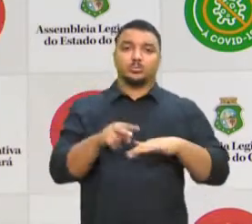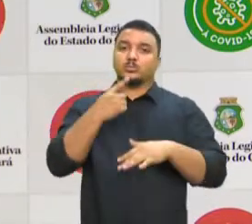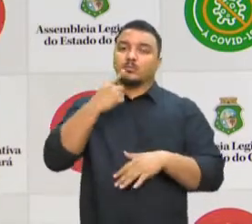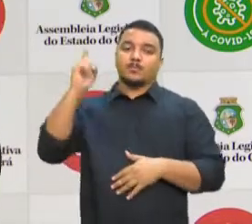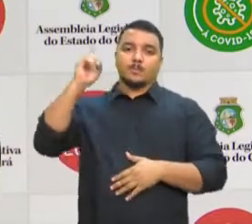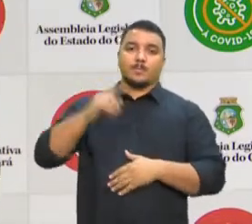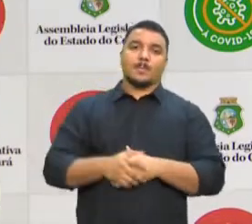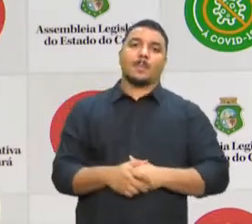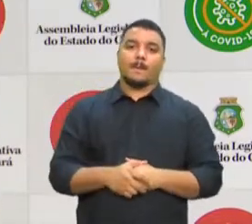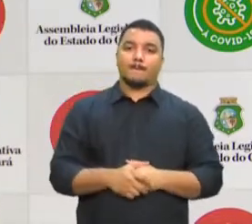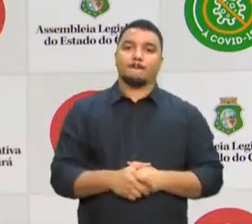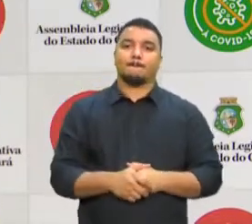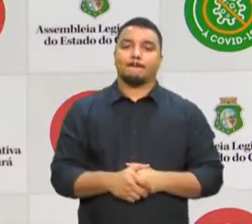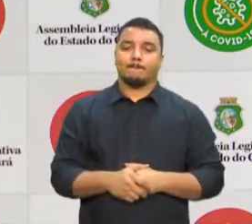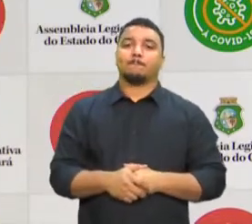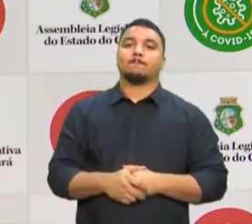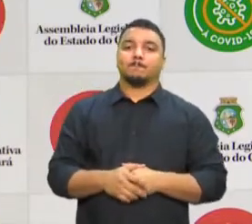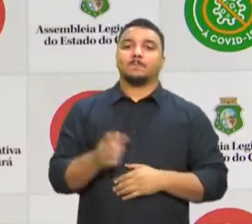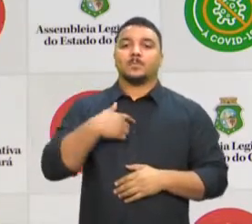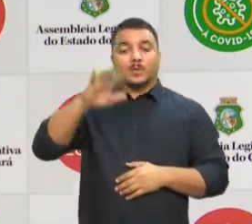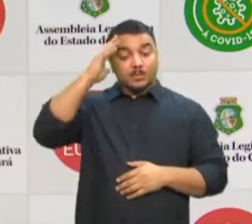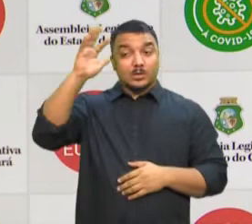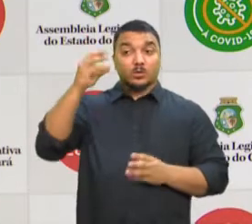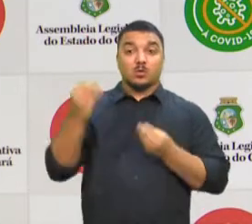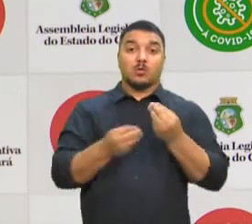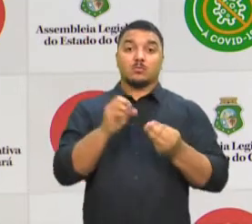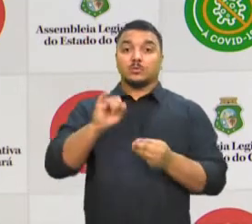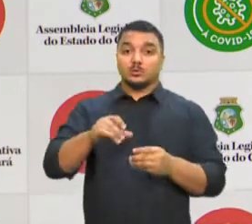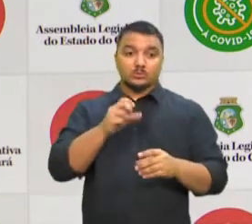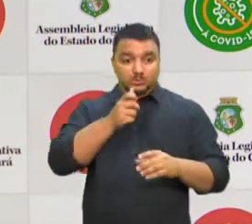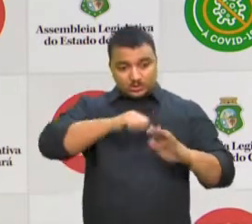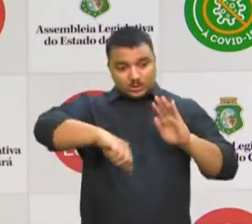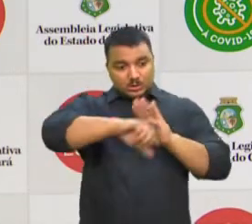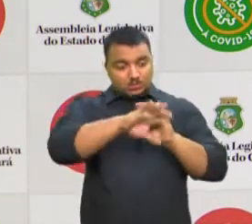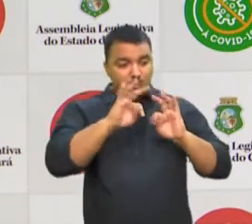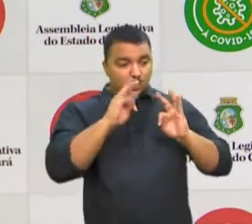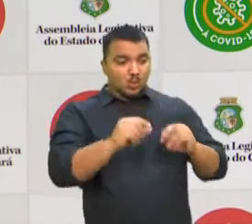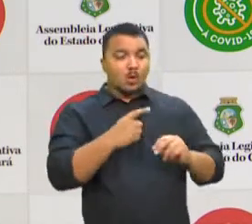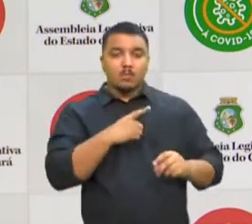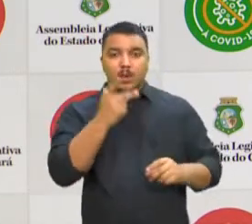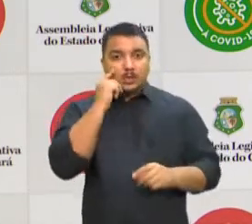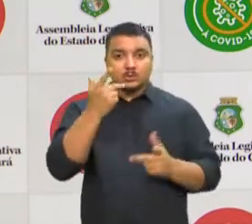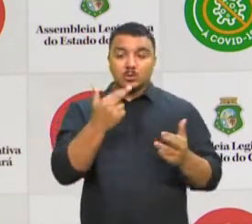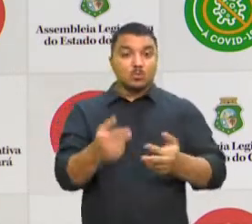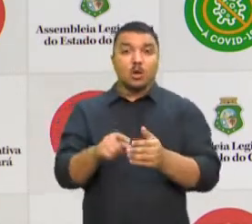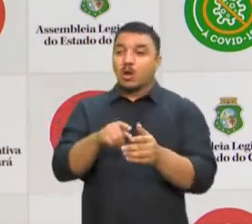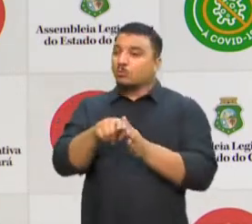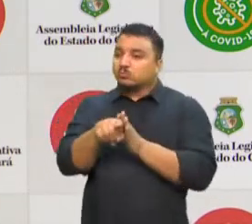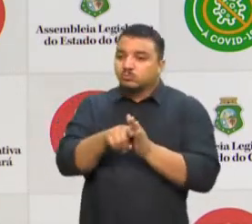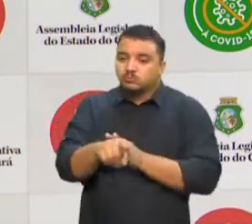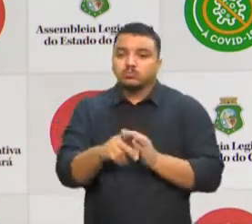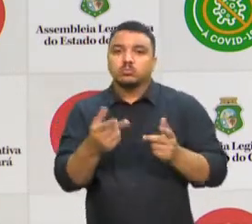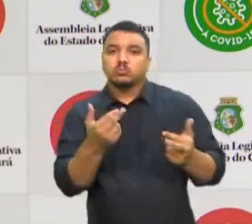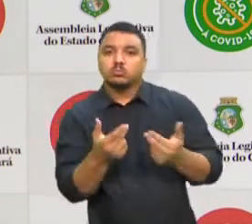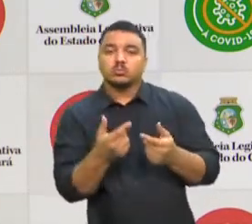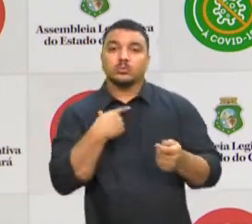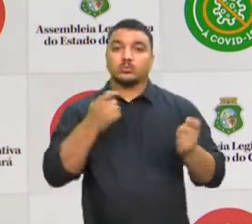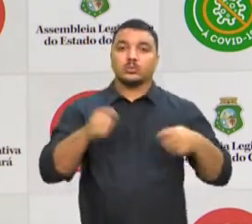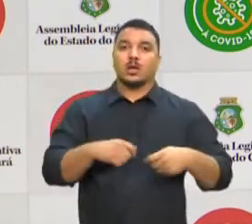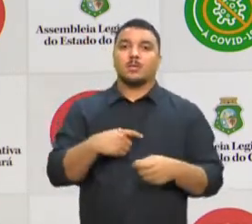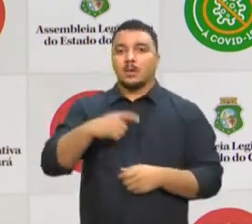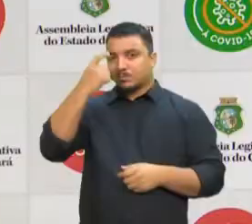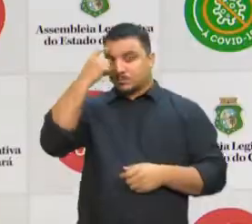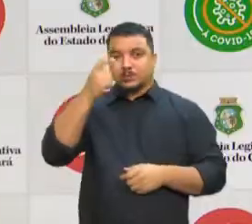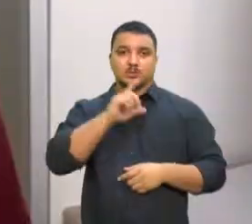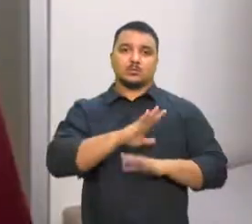Paulo. Imagine só se todo mundo que cometesse um crime tivesse o mesmo cuidado, a mesma investigação, o bandido ia pensar duas vezes